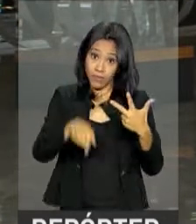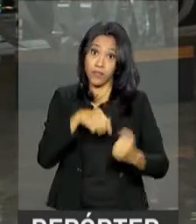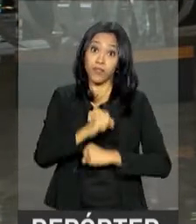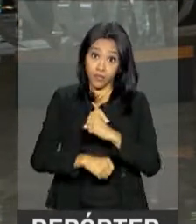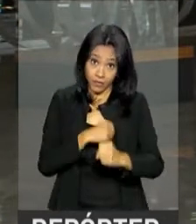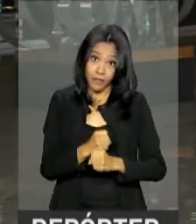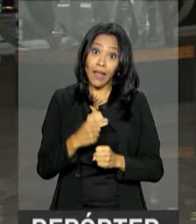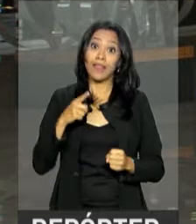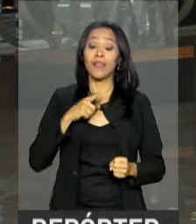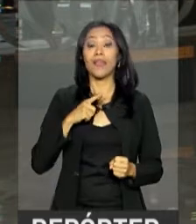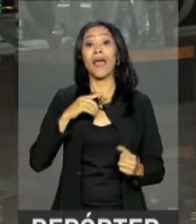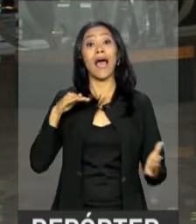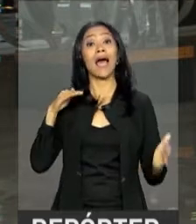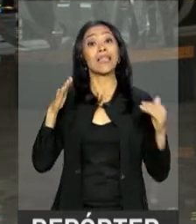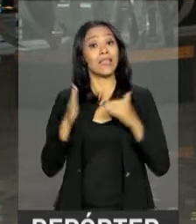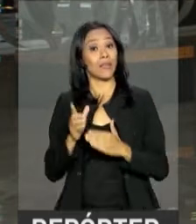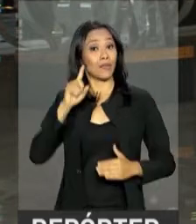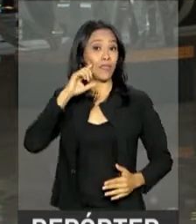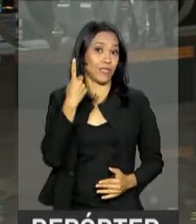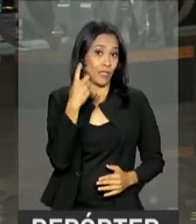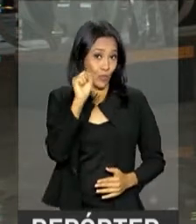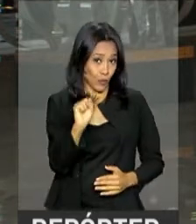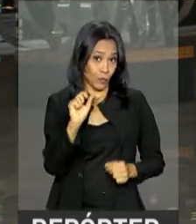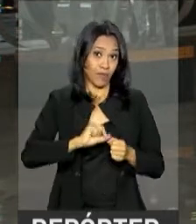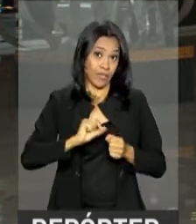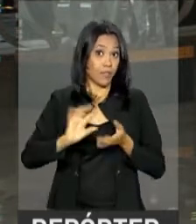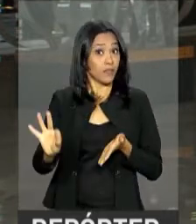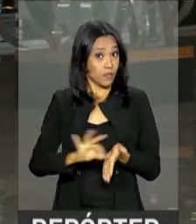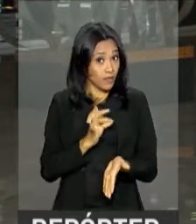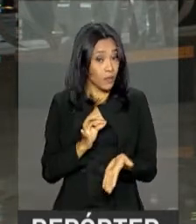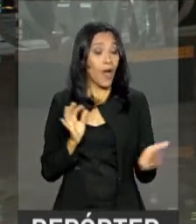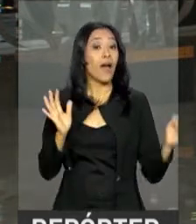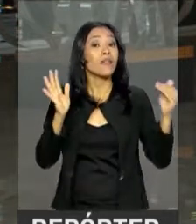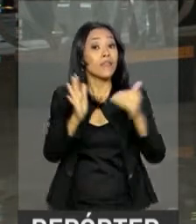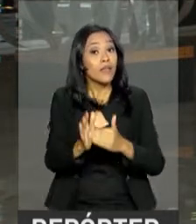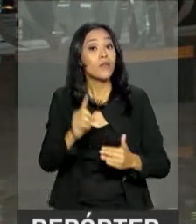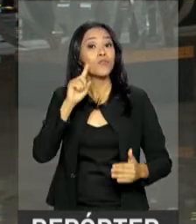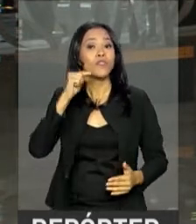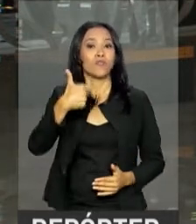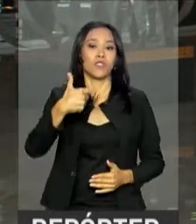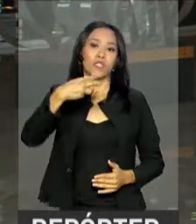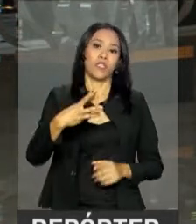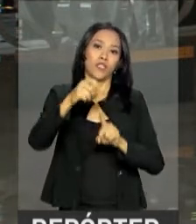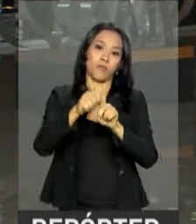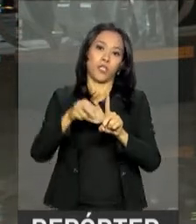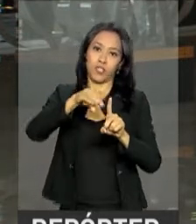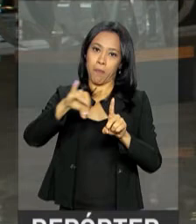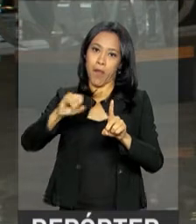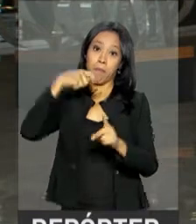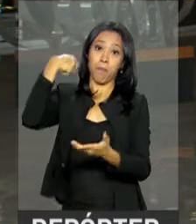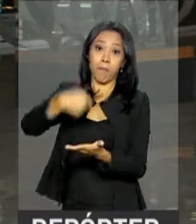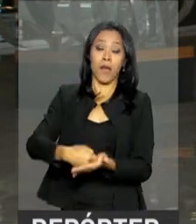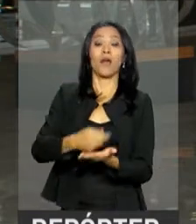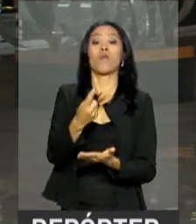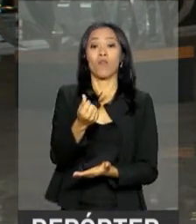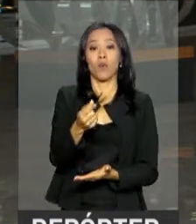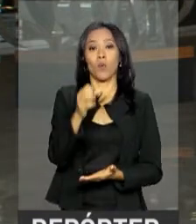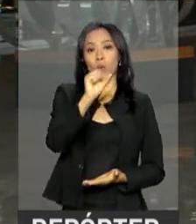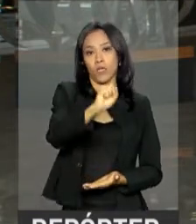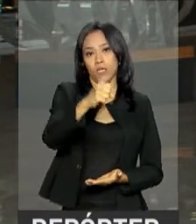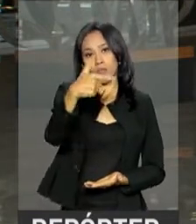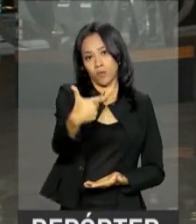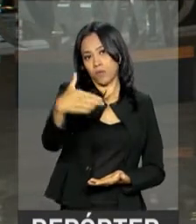ano têm até o próximo dia 18 para fazer a inscrição e até o dia 23 de maio para pagar a taxa no valor de 82